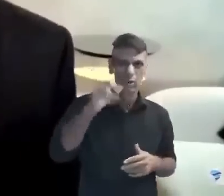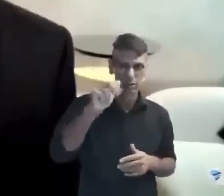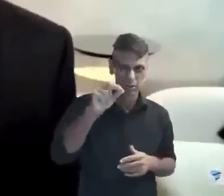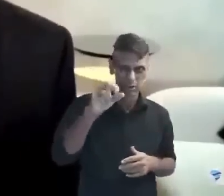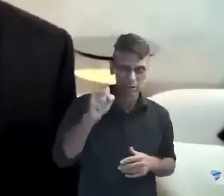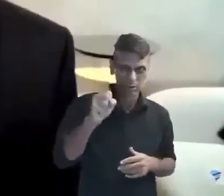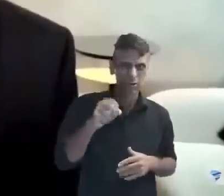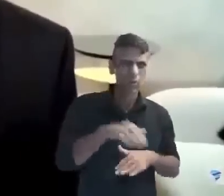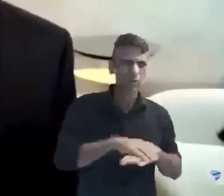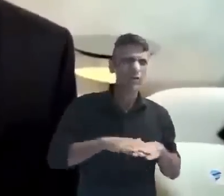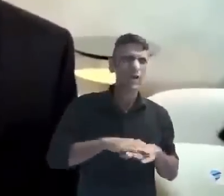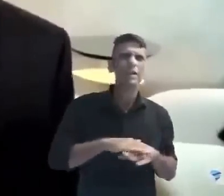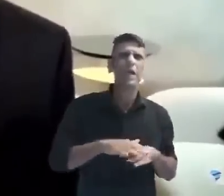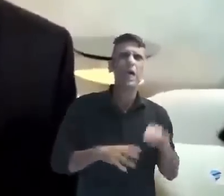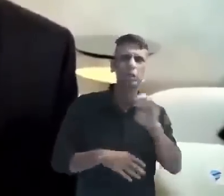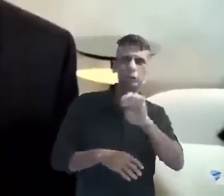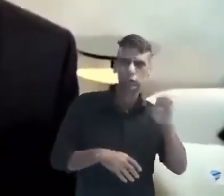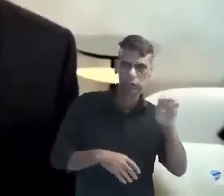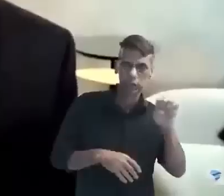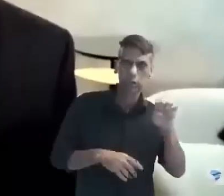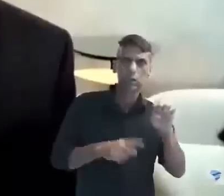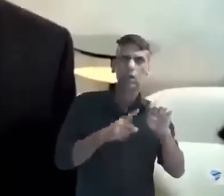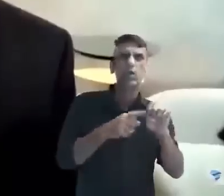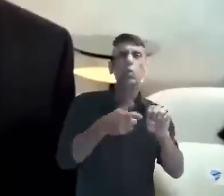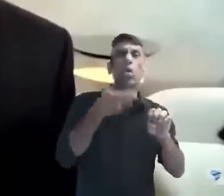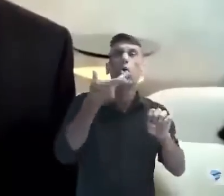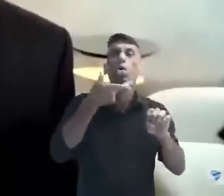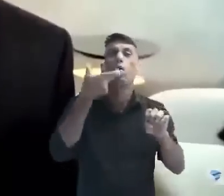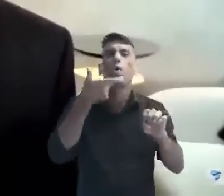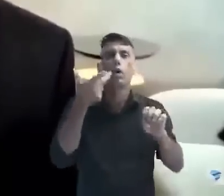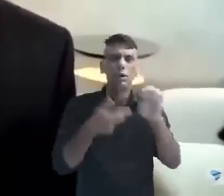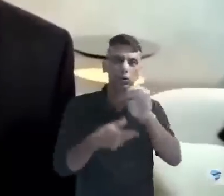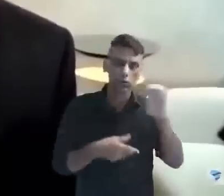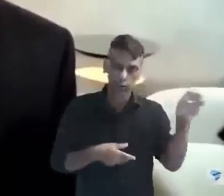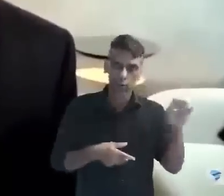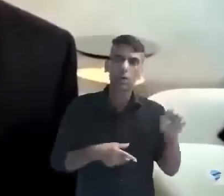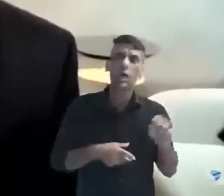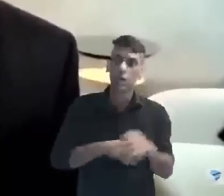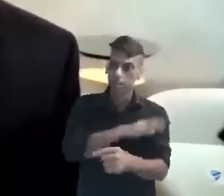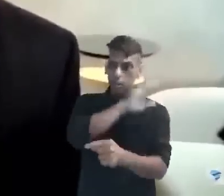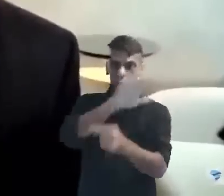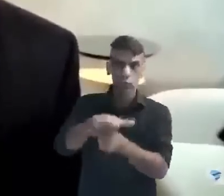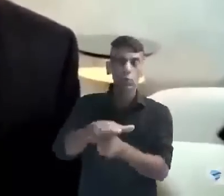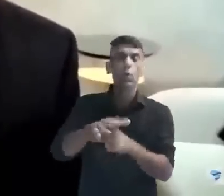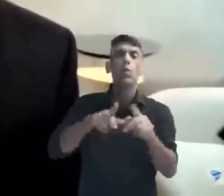de esquerda, ó, esquerda não é da boca para fora, esquerda é ir em socorro